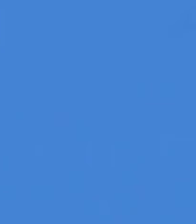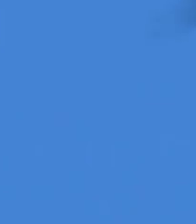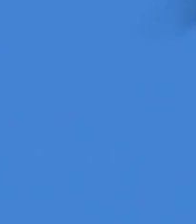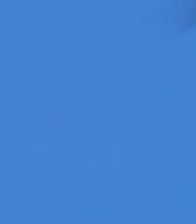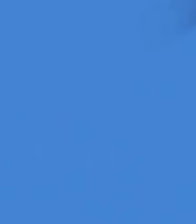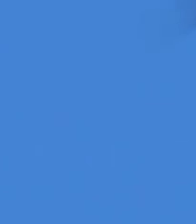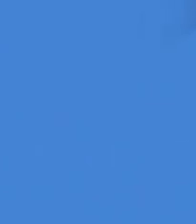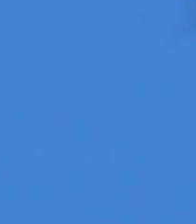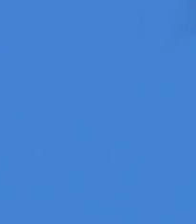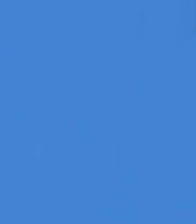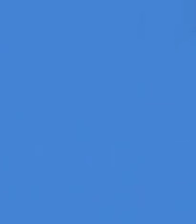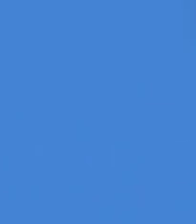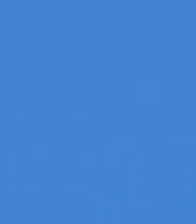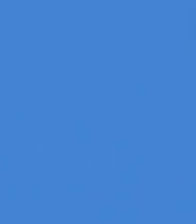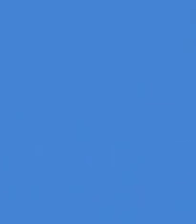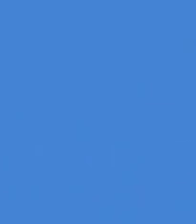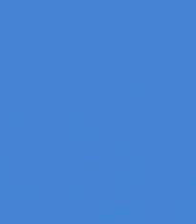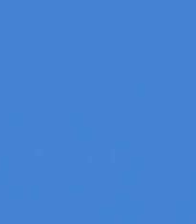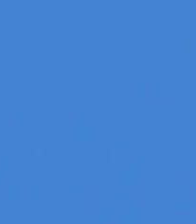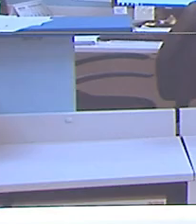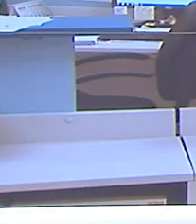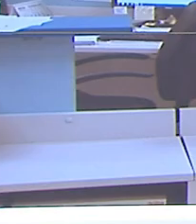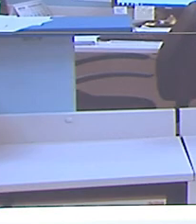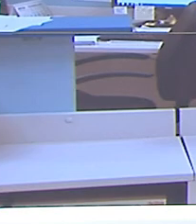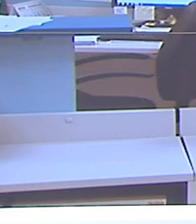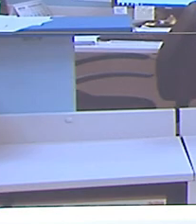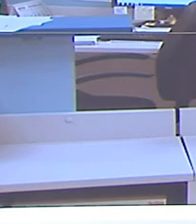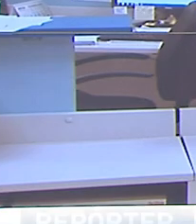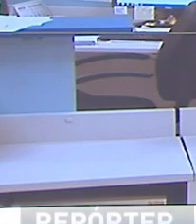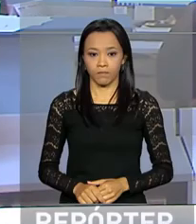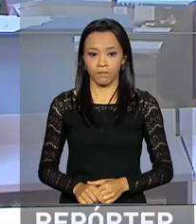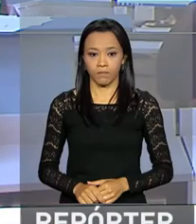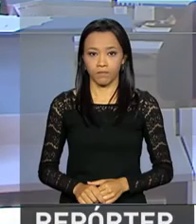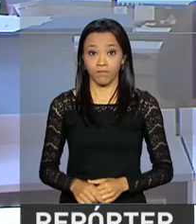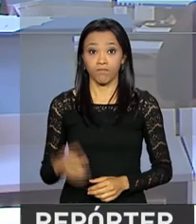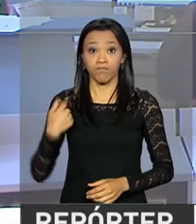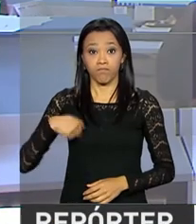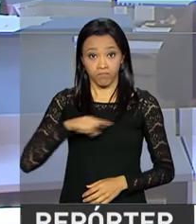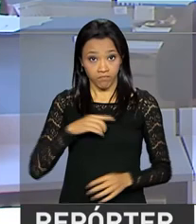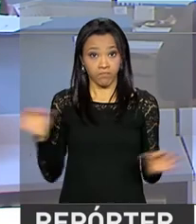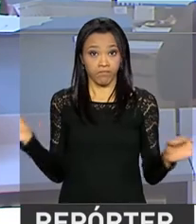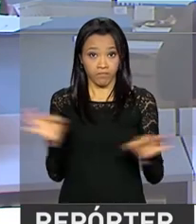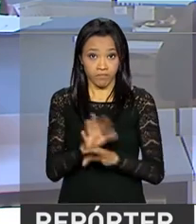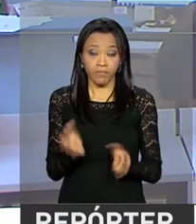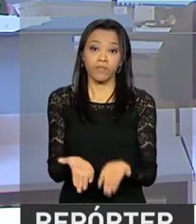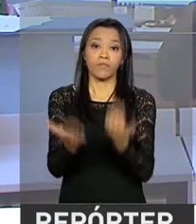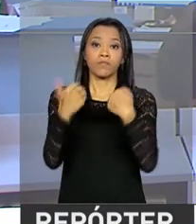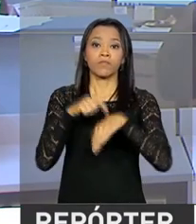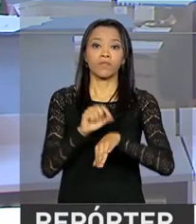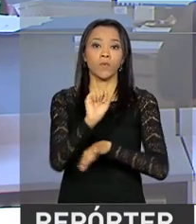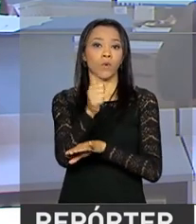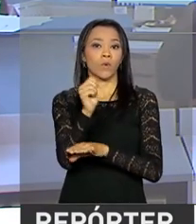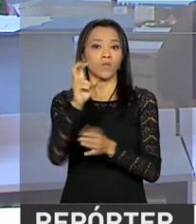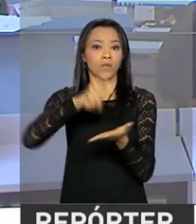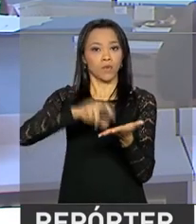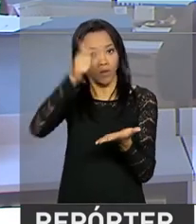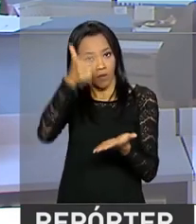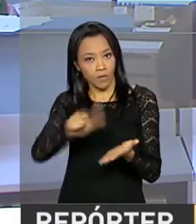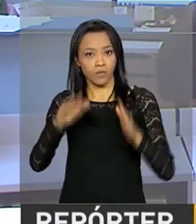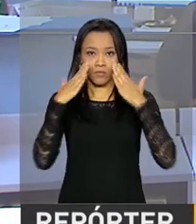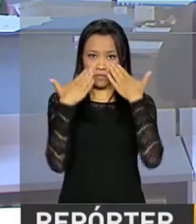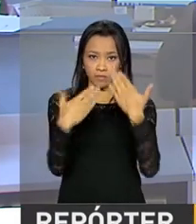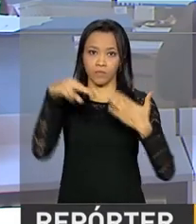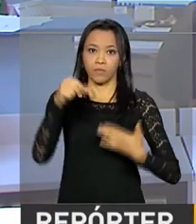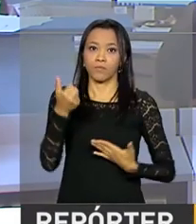Previdência. Reformar para não acabar. E nós ficamos por aqui, voltamos às 11 da manhã na próxima edição do